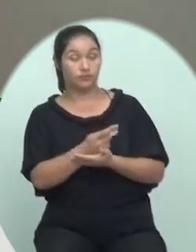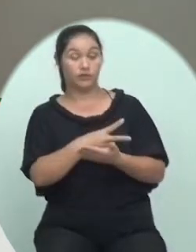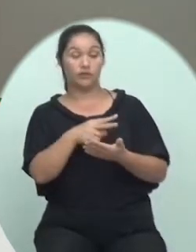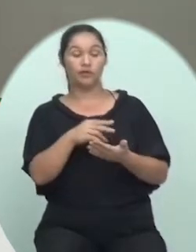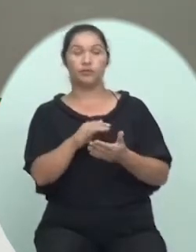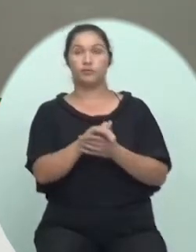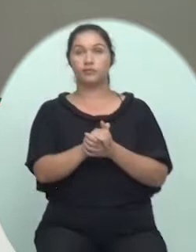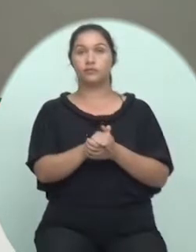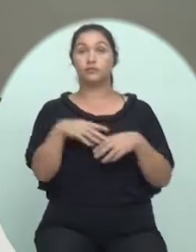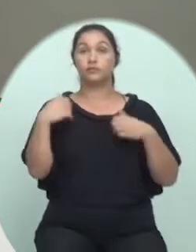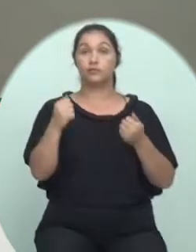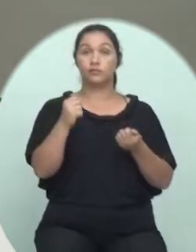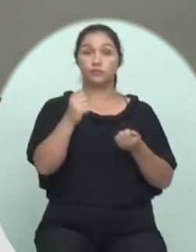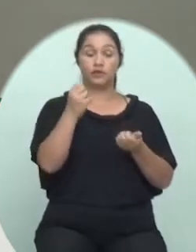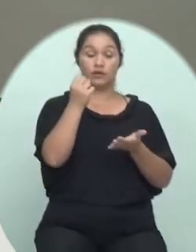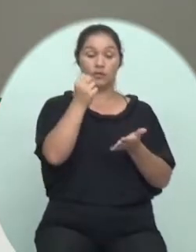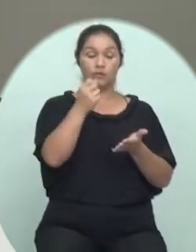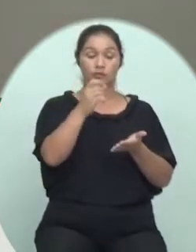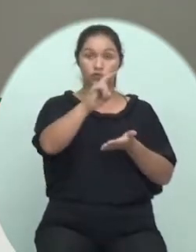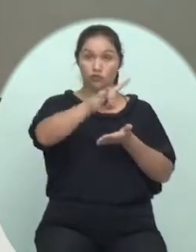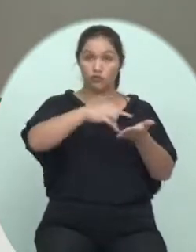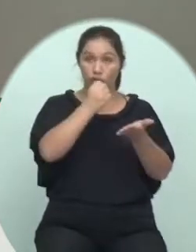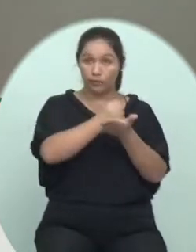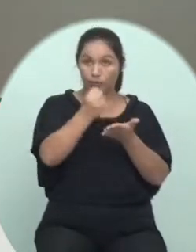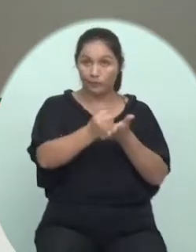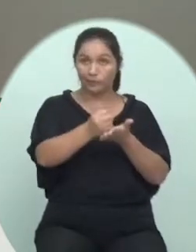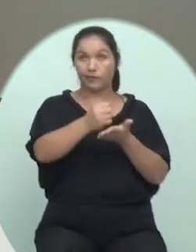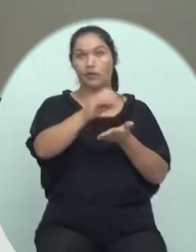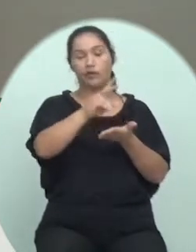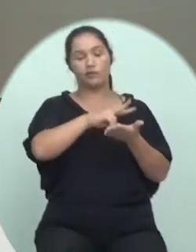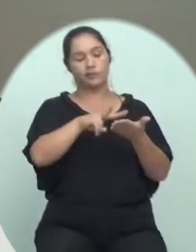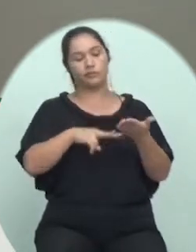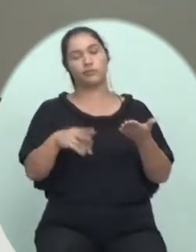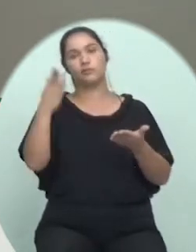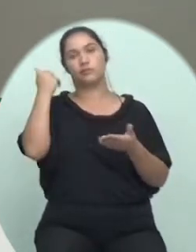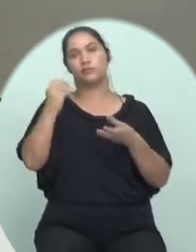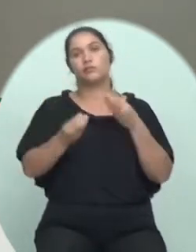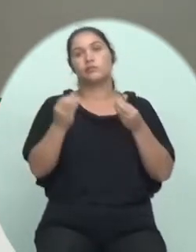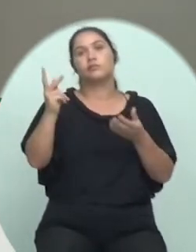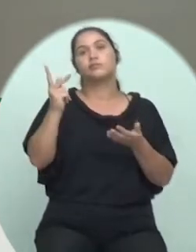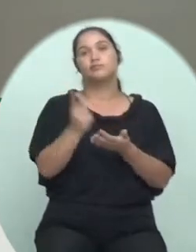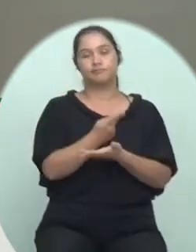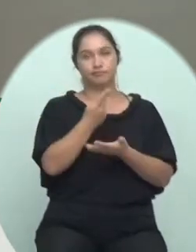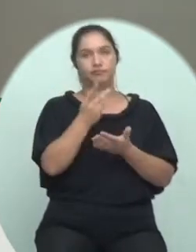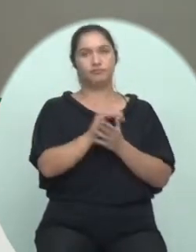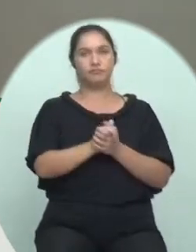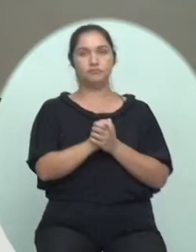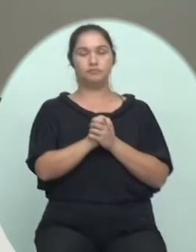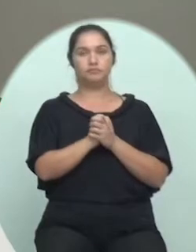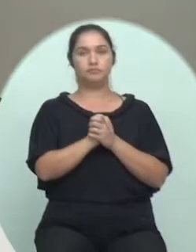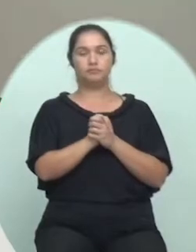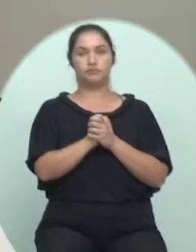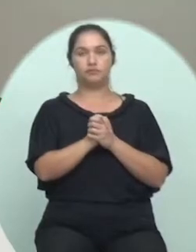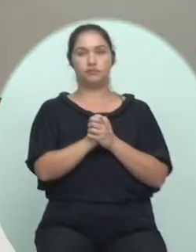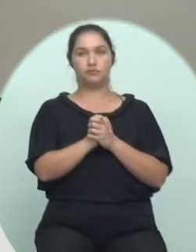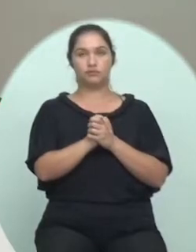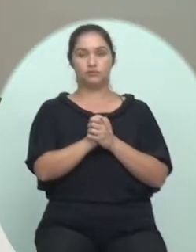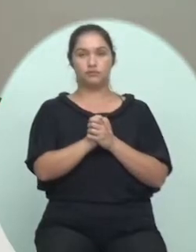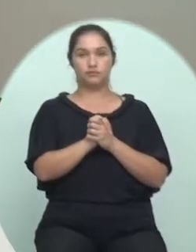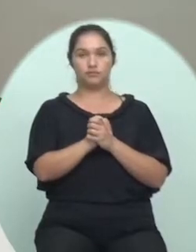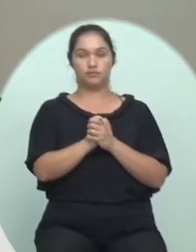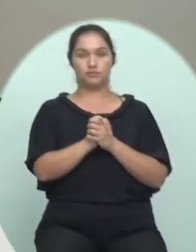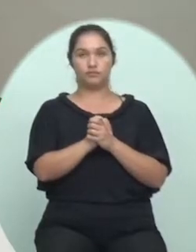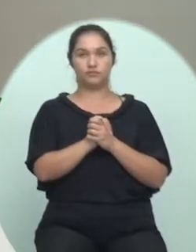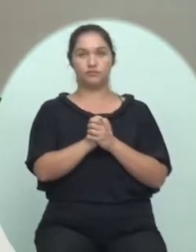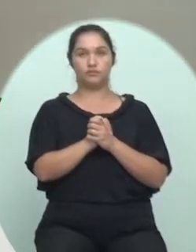enfim, buscando as informações que nos é peculiar, exatamente por conta daquilo que, do nosso verdadeiro